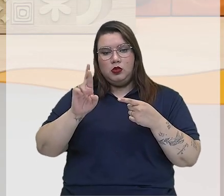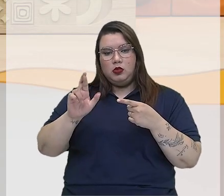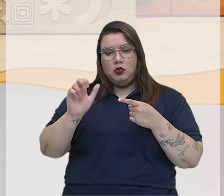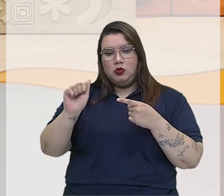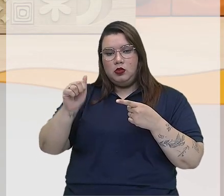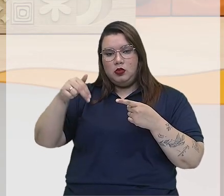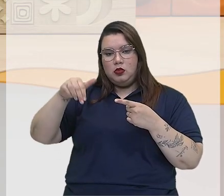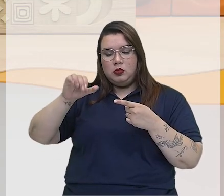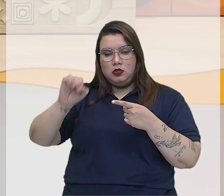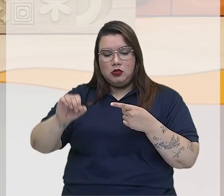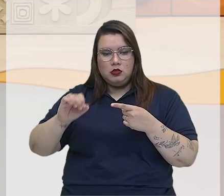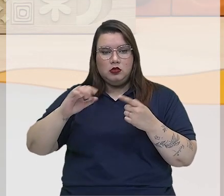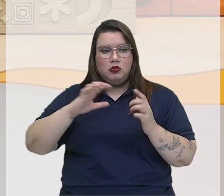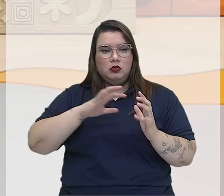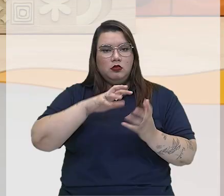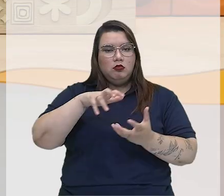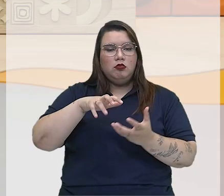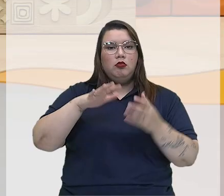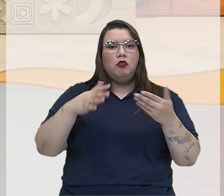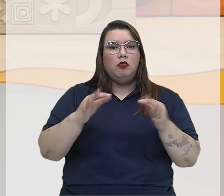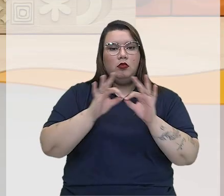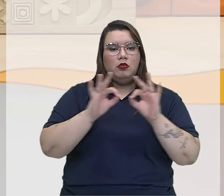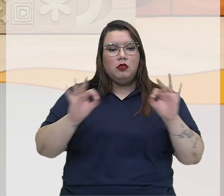aí o Urano, com